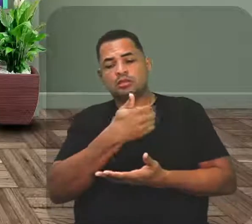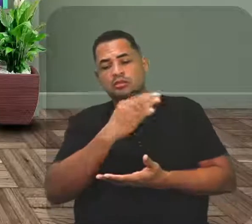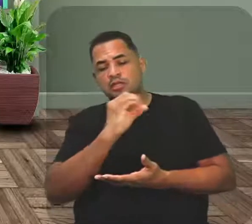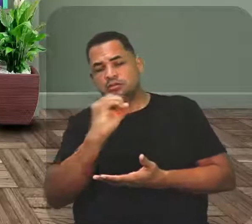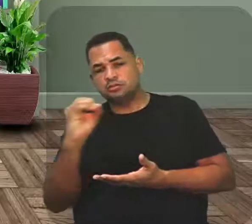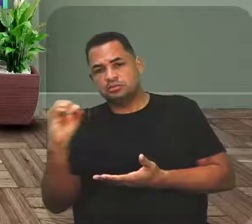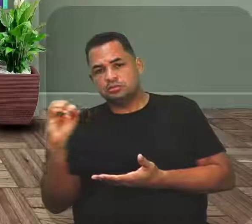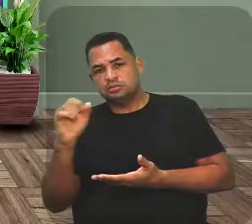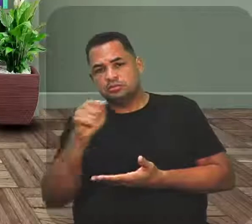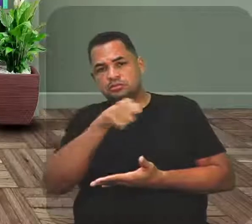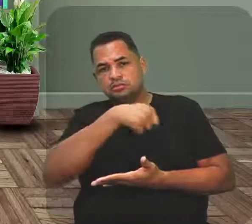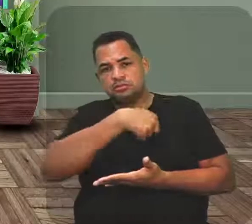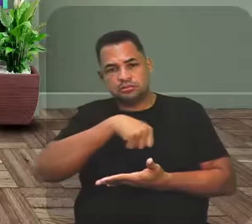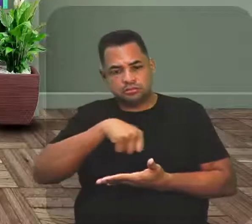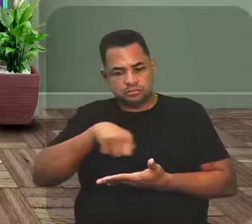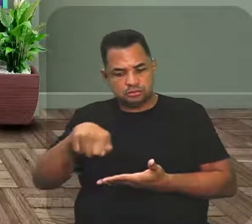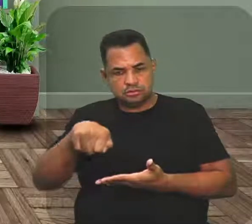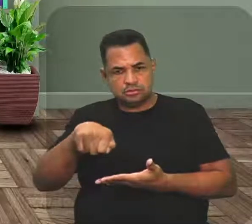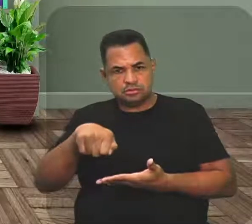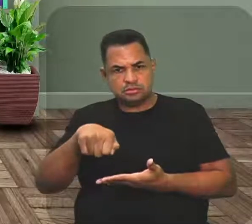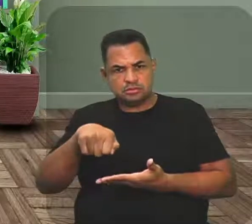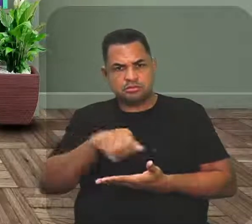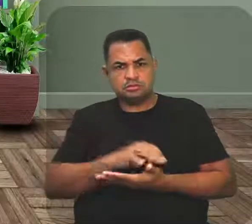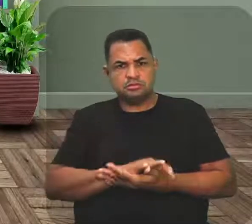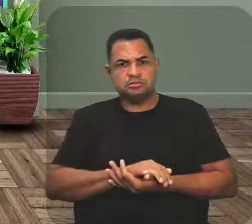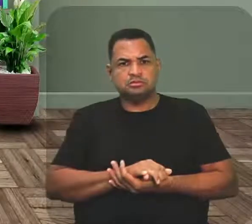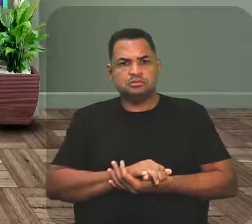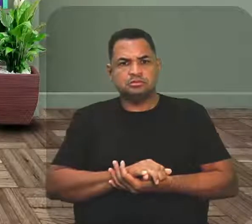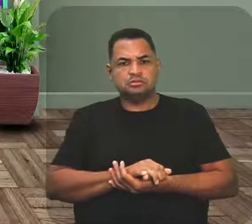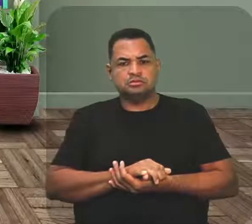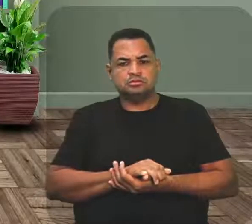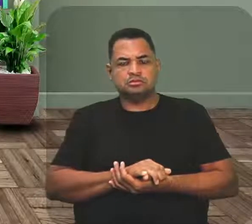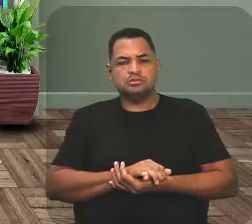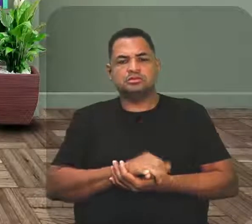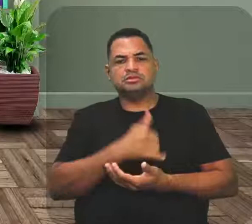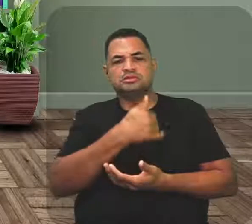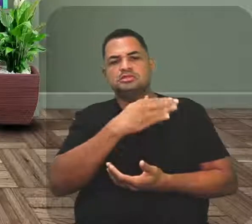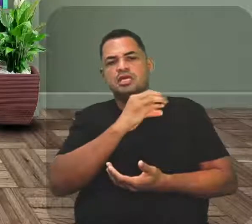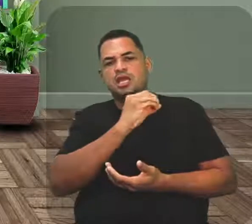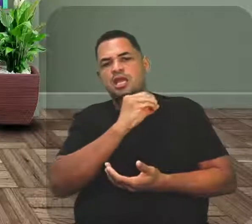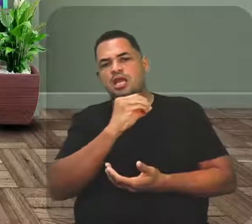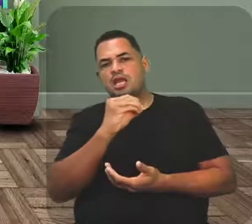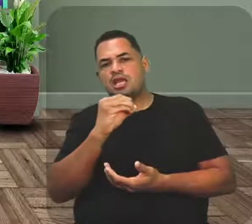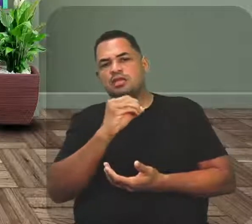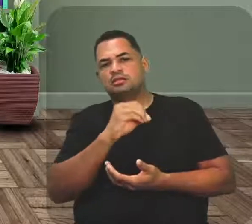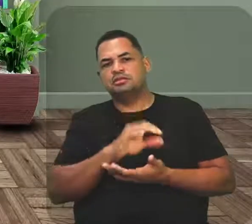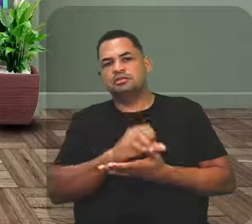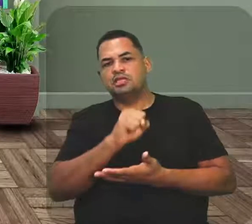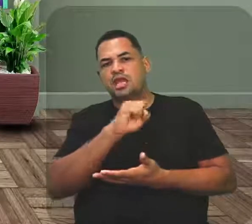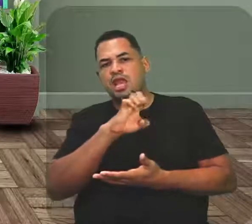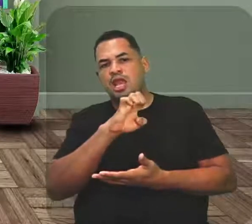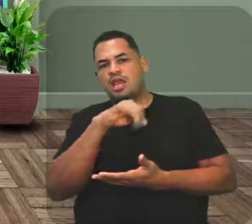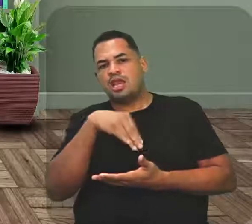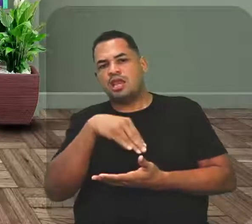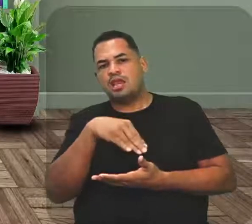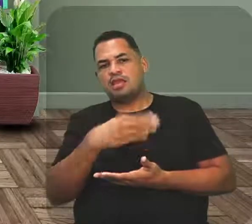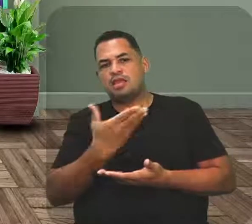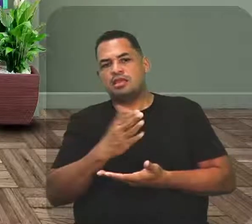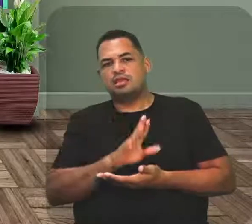sem grafado com C, né? Sem com S, é isso mesmo. Sem folha, sem nada, não